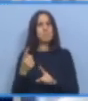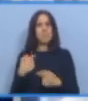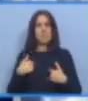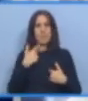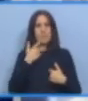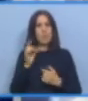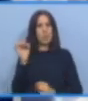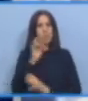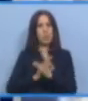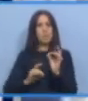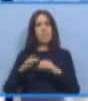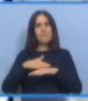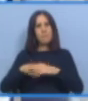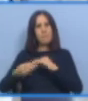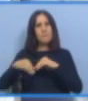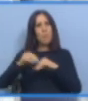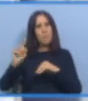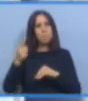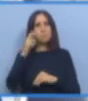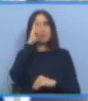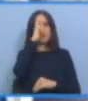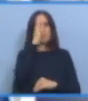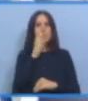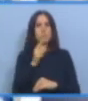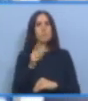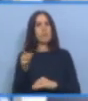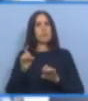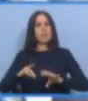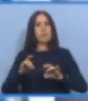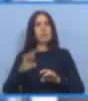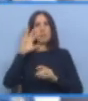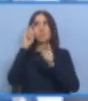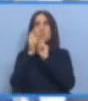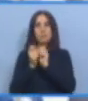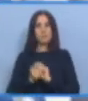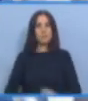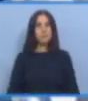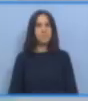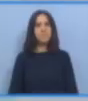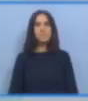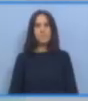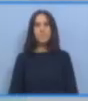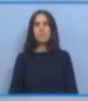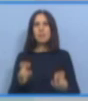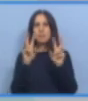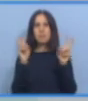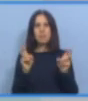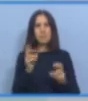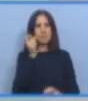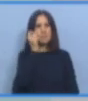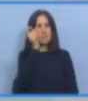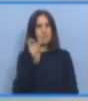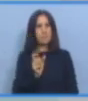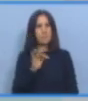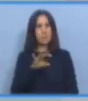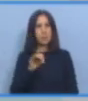que a Europa podia fazer muito mais neste esforço para evitar as alterações climáticas. Este tema, e pergunto-lhe ainda a Sr. Francisco Ferreira,